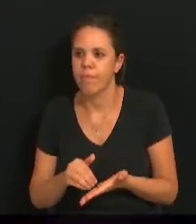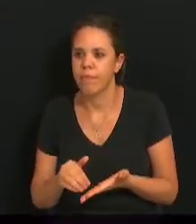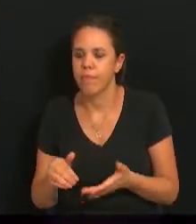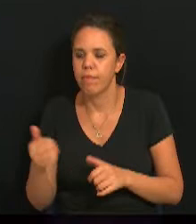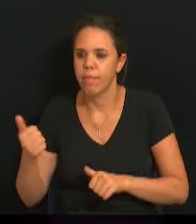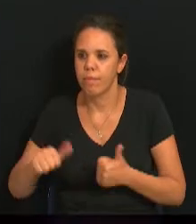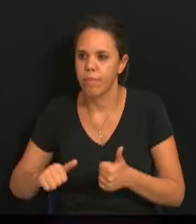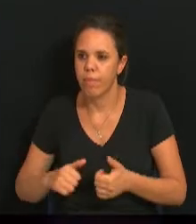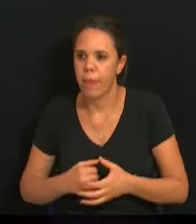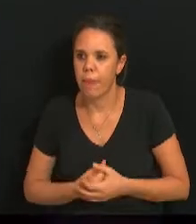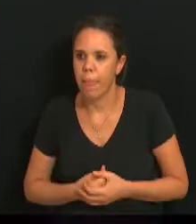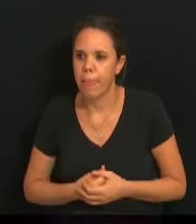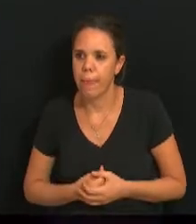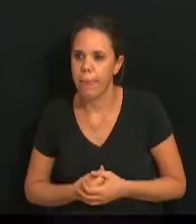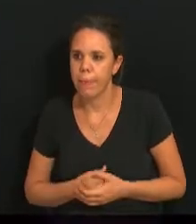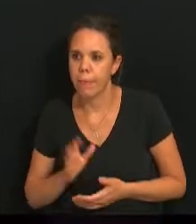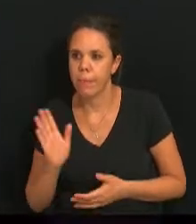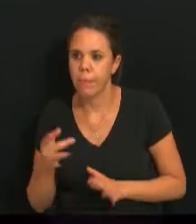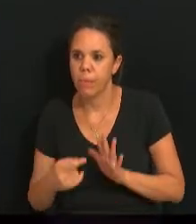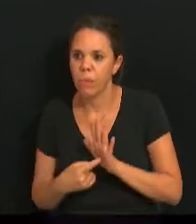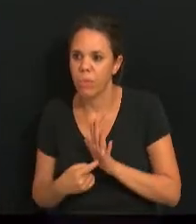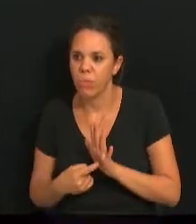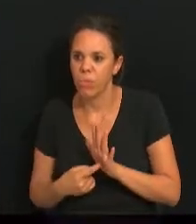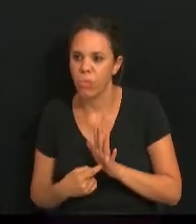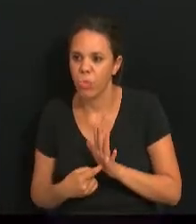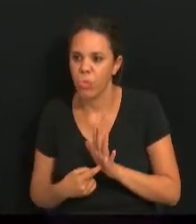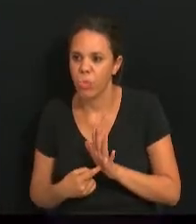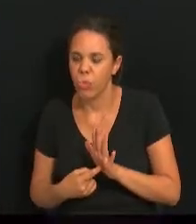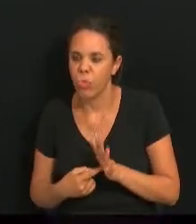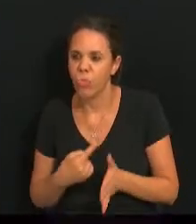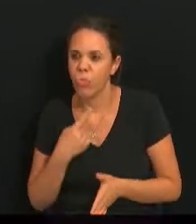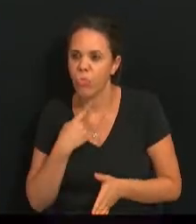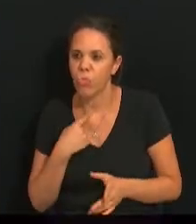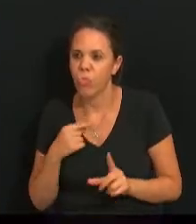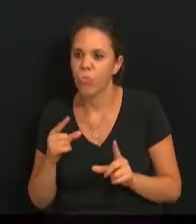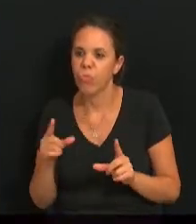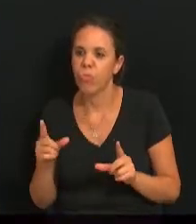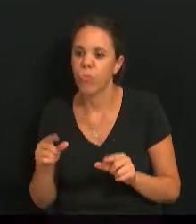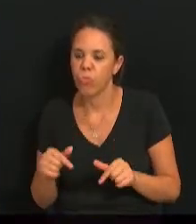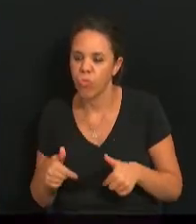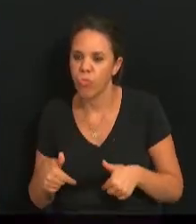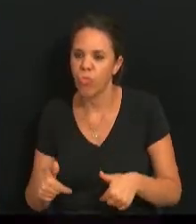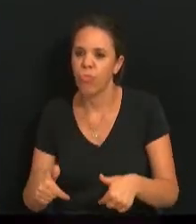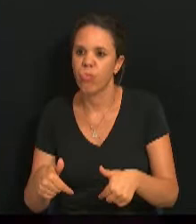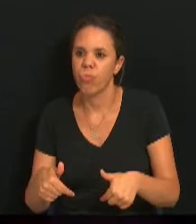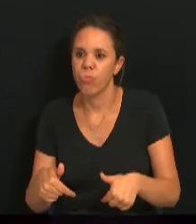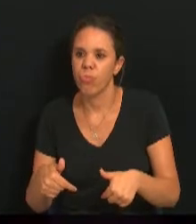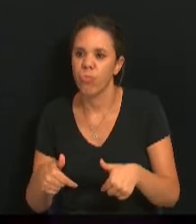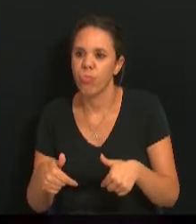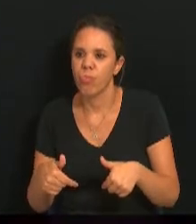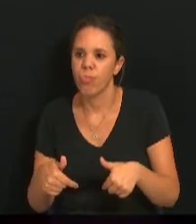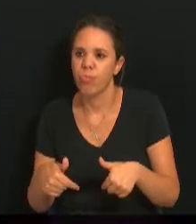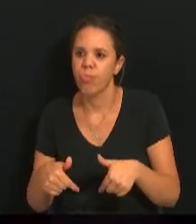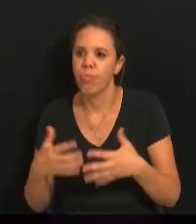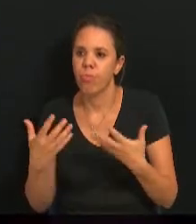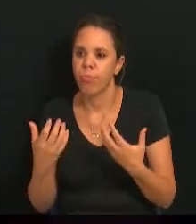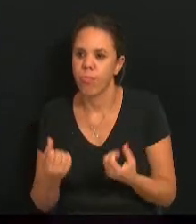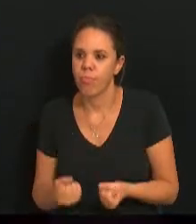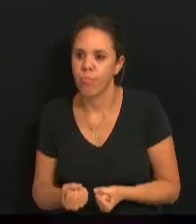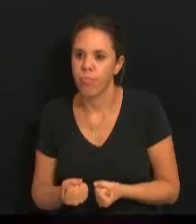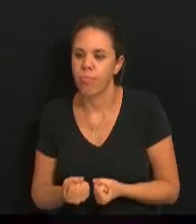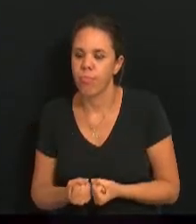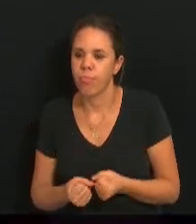avaliação, o que já mostrava para nós a pouca vontade política de se empenhar efetivamente na consecução aí da lei do